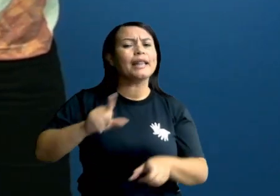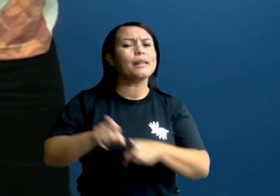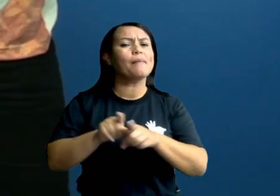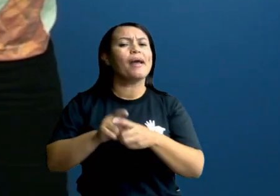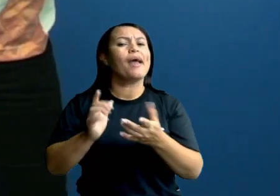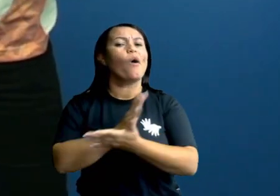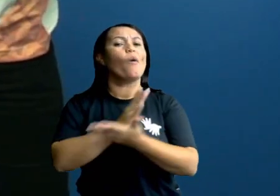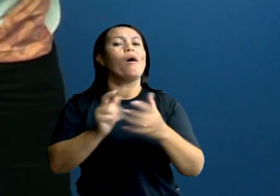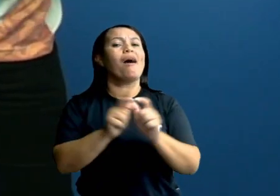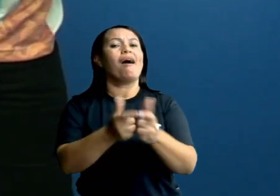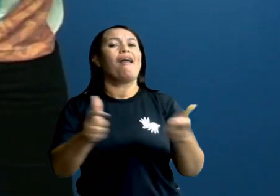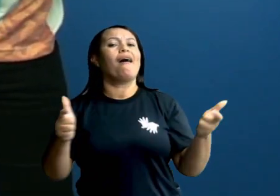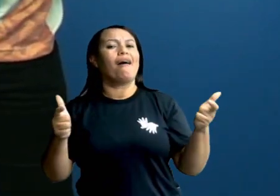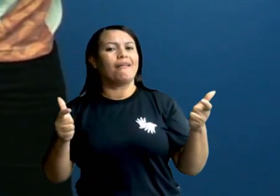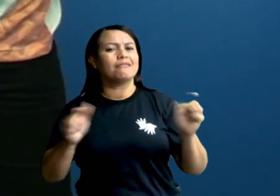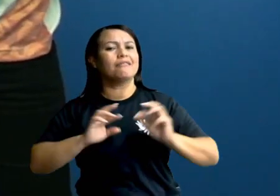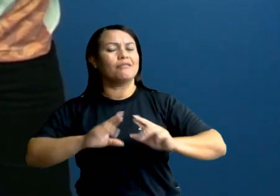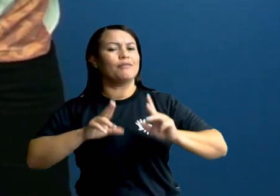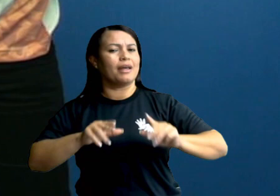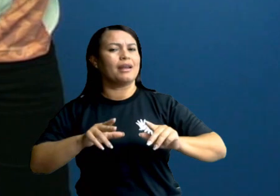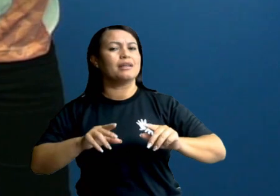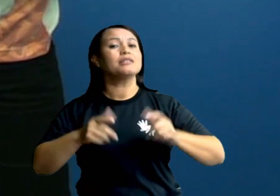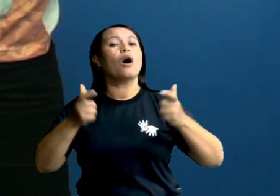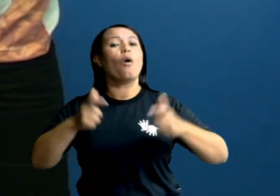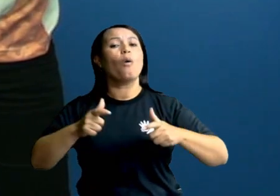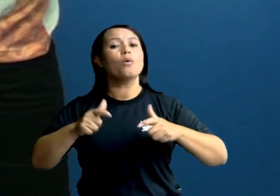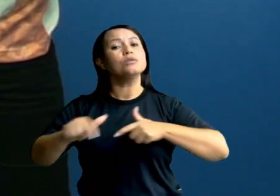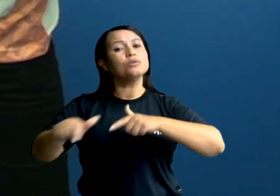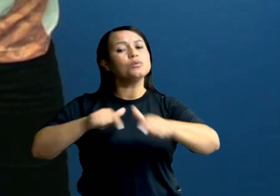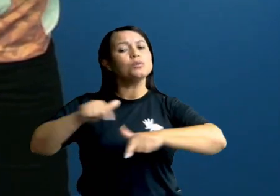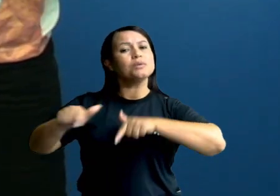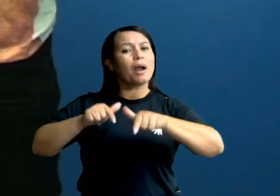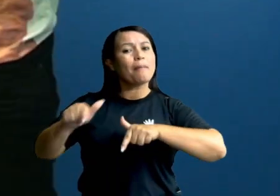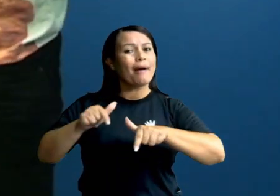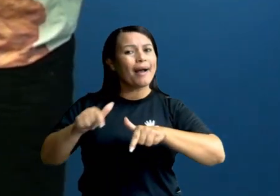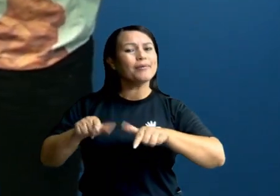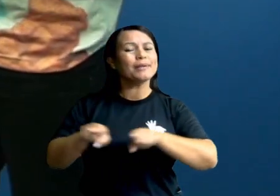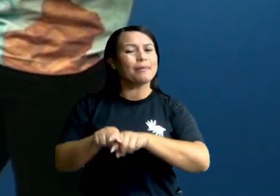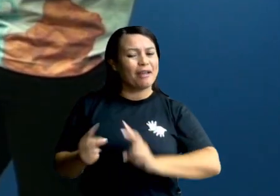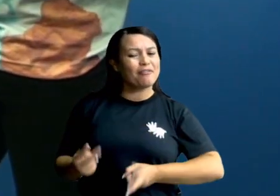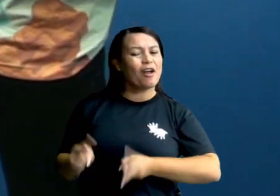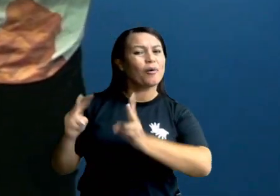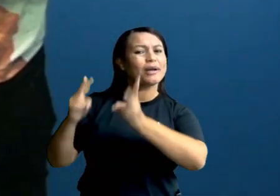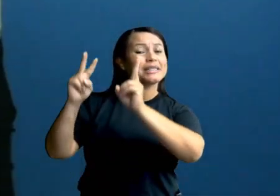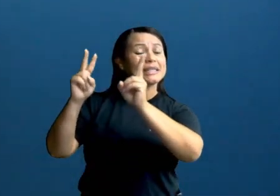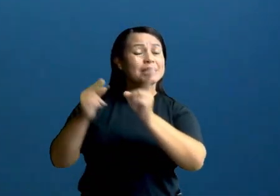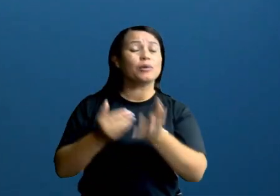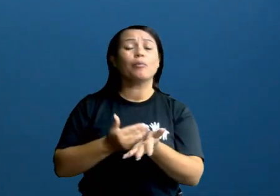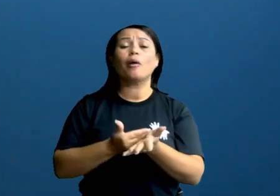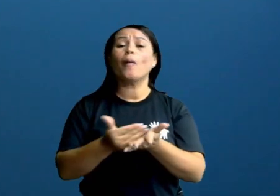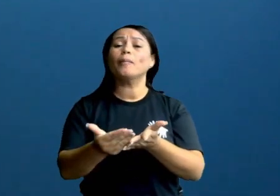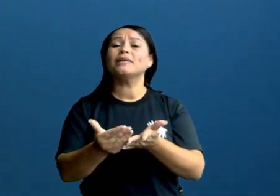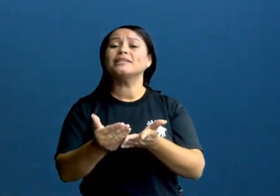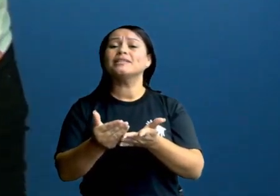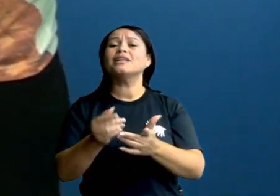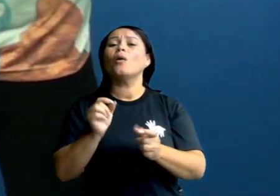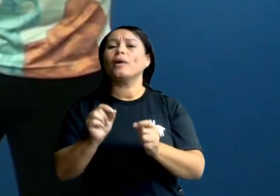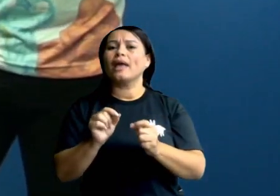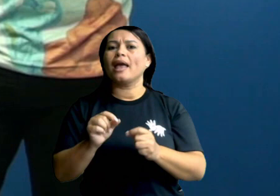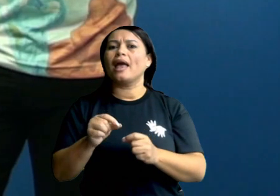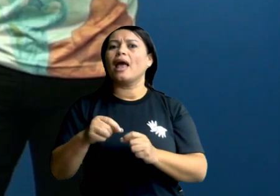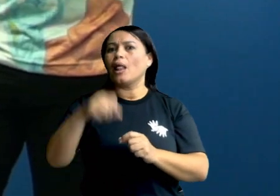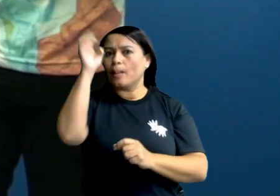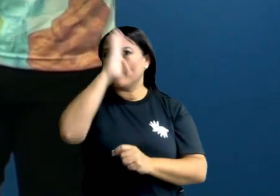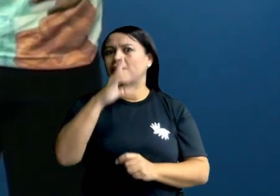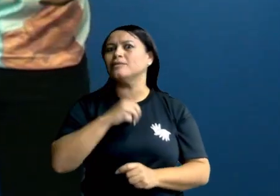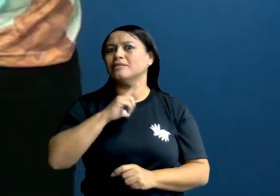quando a gente trata da atuação da mulher no mercado de trabalho e a sua valorização. Para início de conversa, a gente já sabe que no Brasil existem mais mulheres do